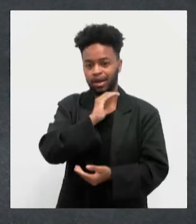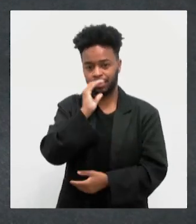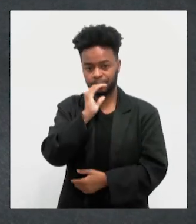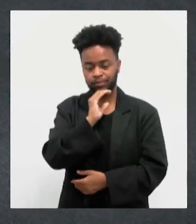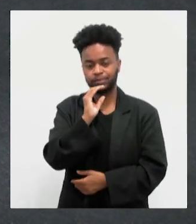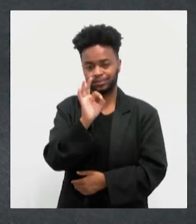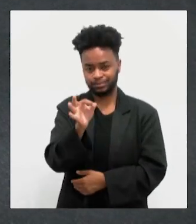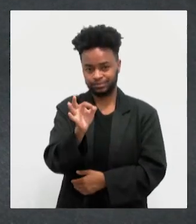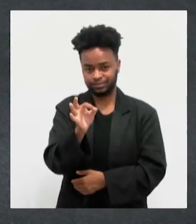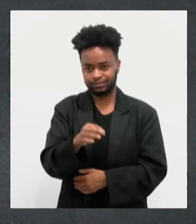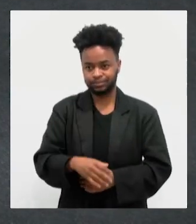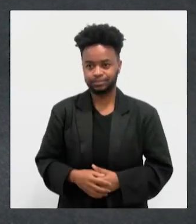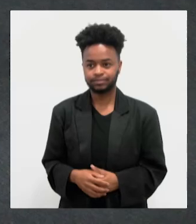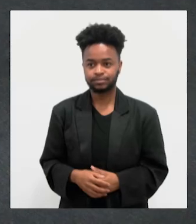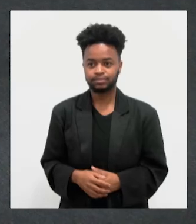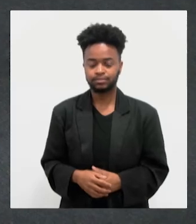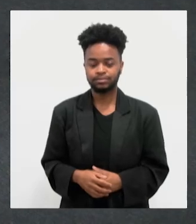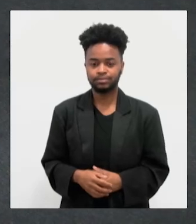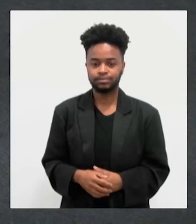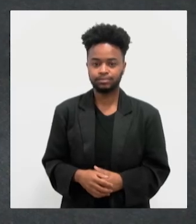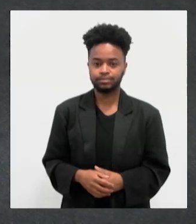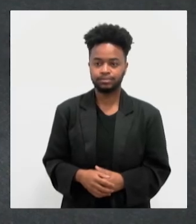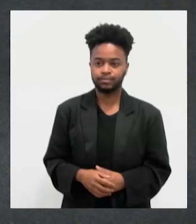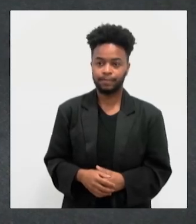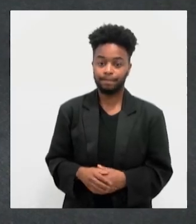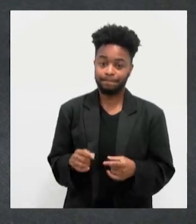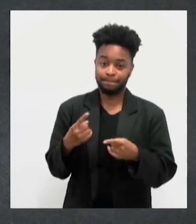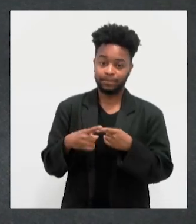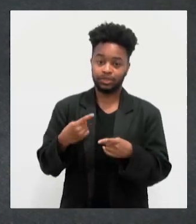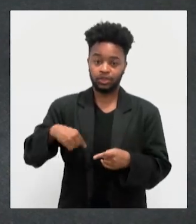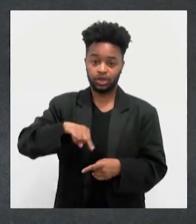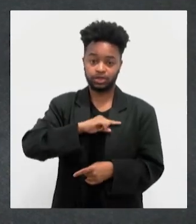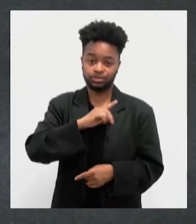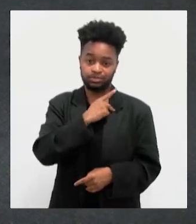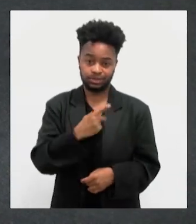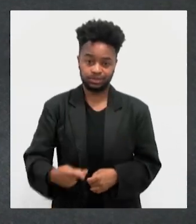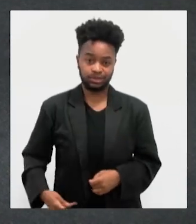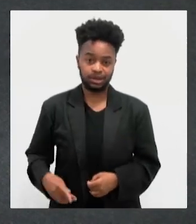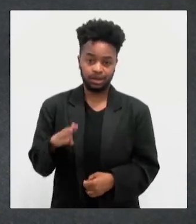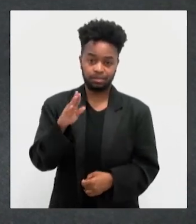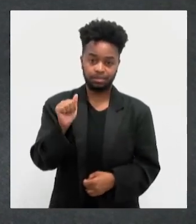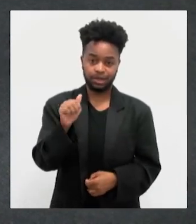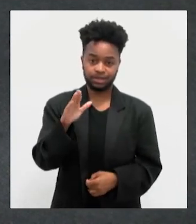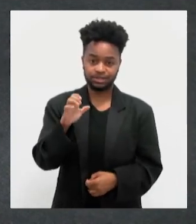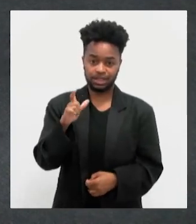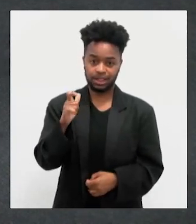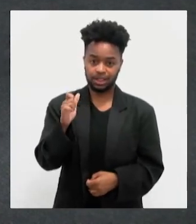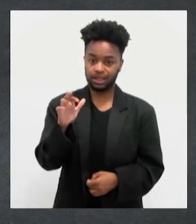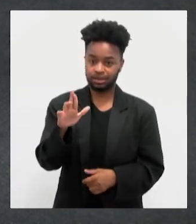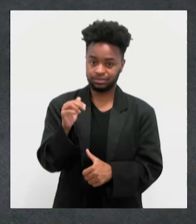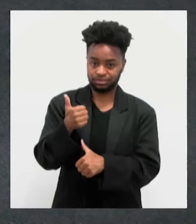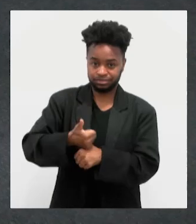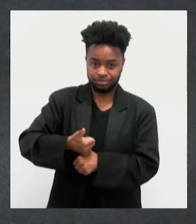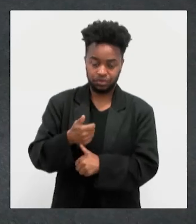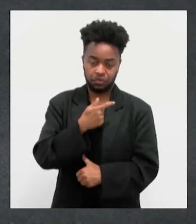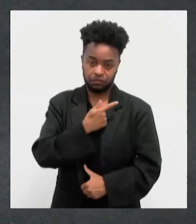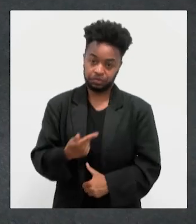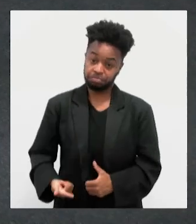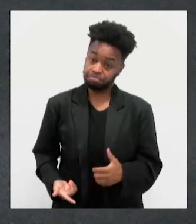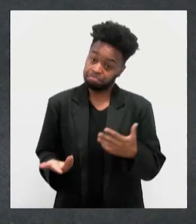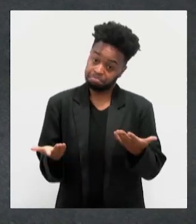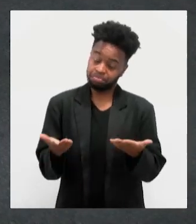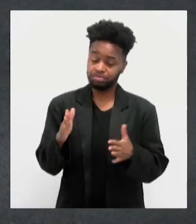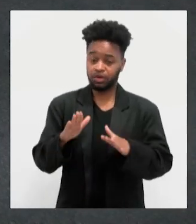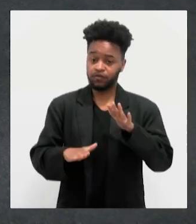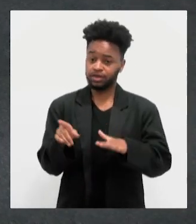não é, deputado Carlos Mink, já que o nosso presidente Rodrigo Bacelar está governador, né? Então, quem sabe não